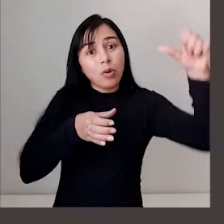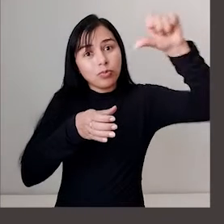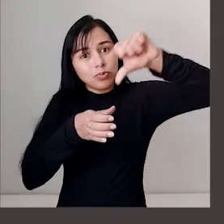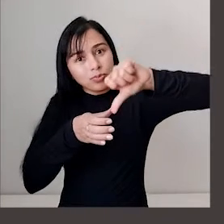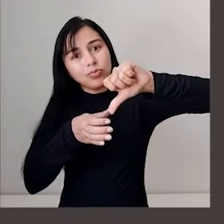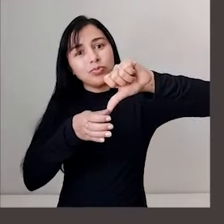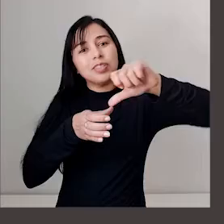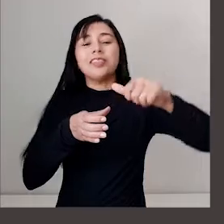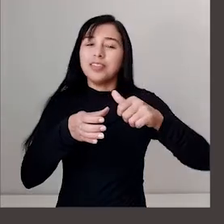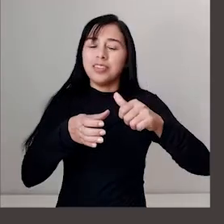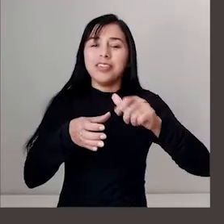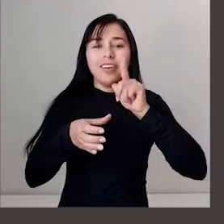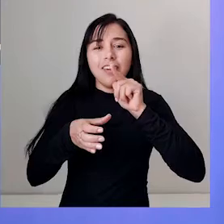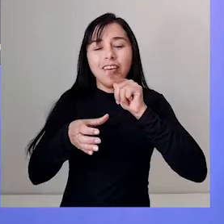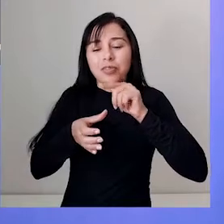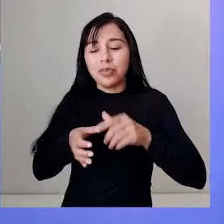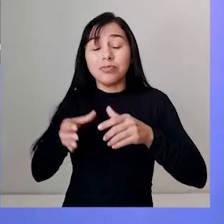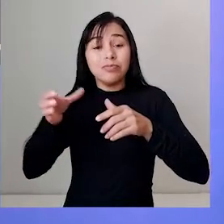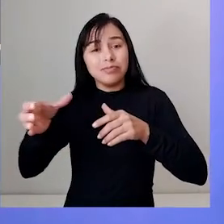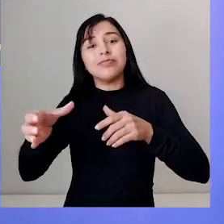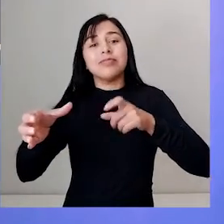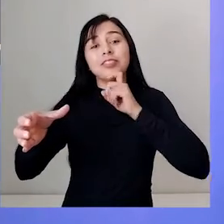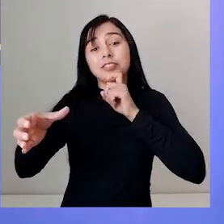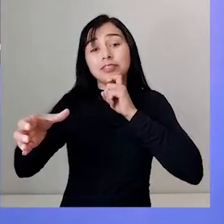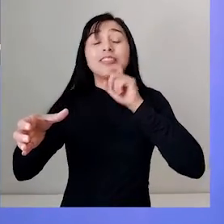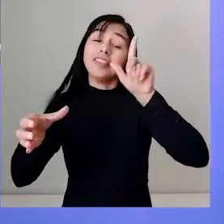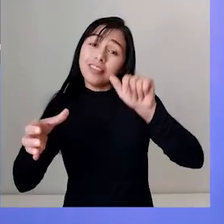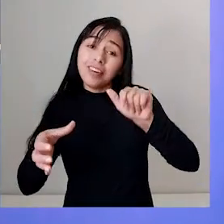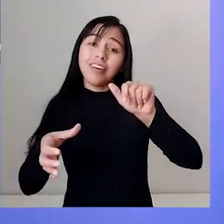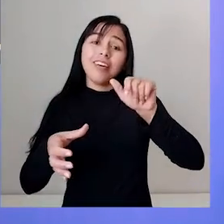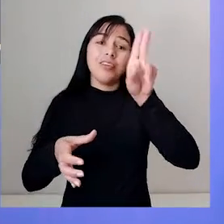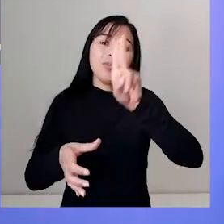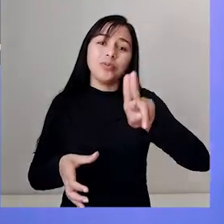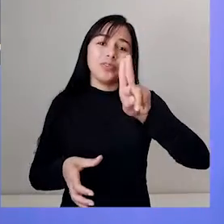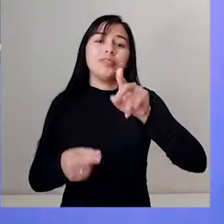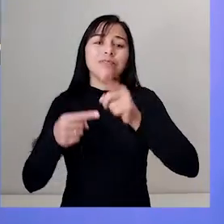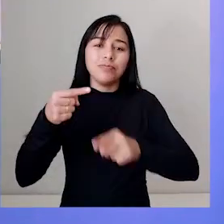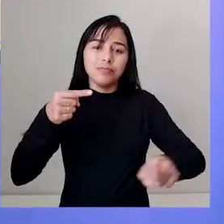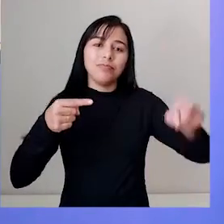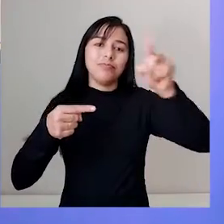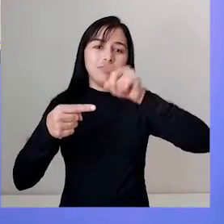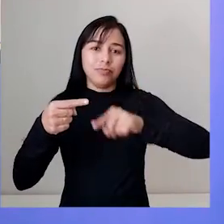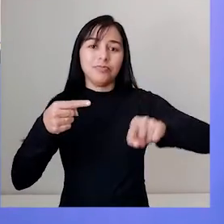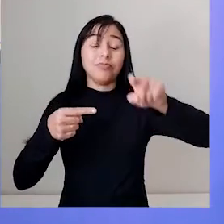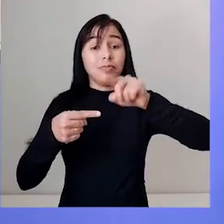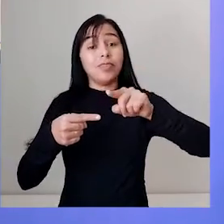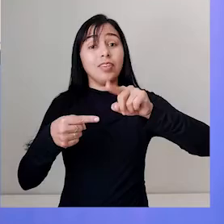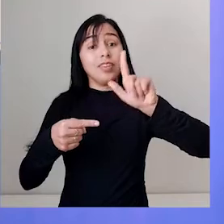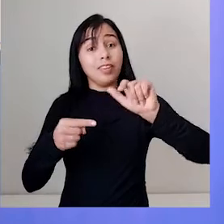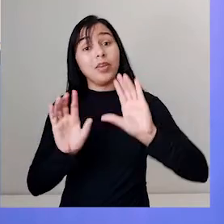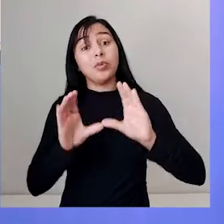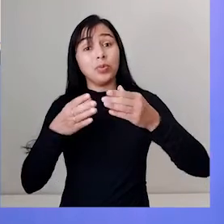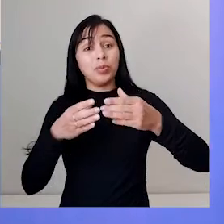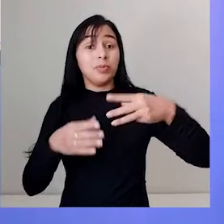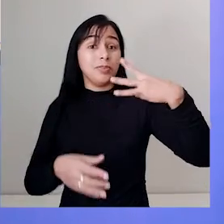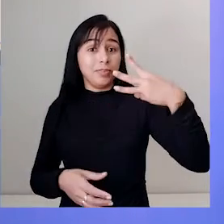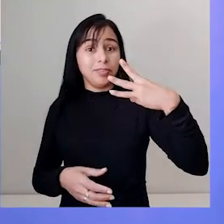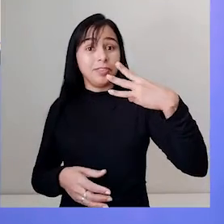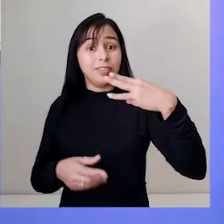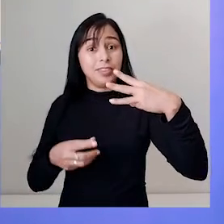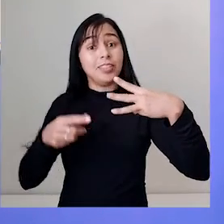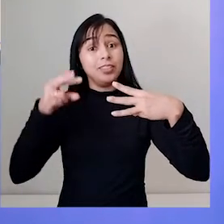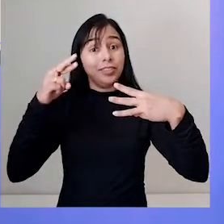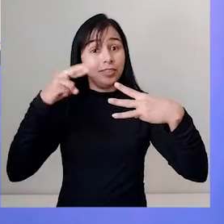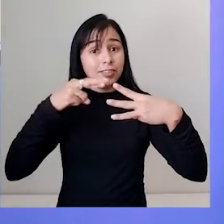e consumir essa água depois. Isso é reutilizar e faz parte dos 3 R's que beneficiam o